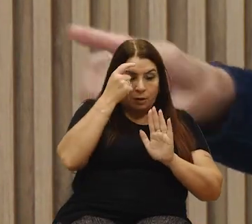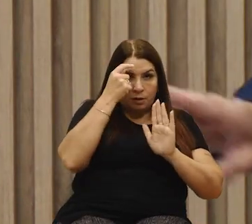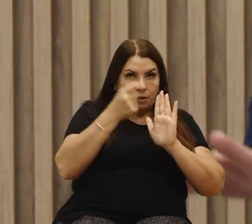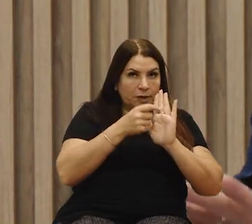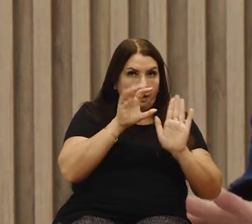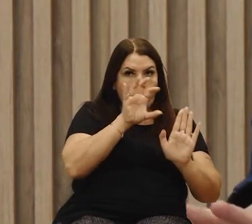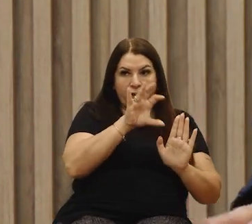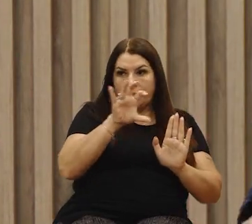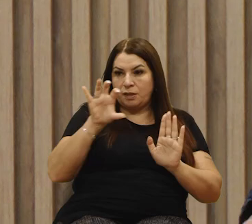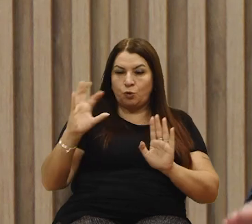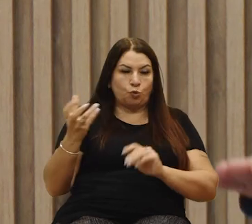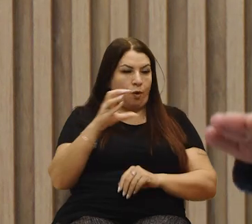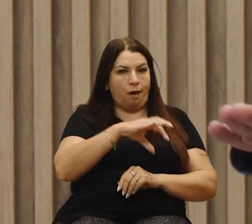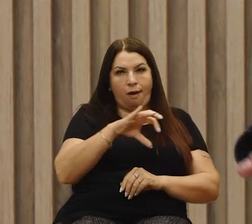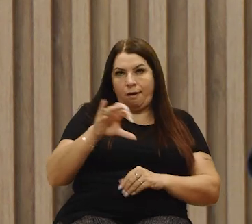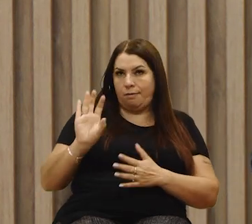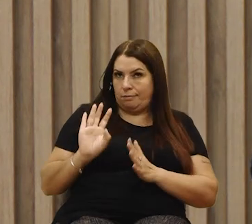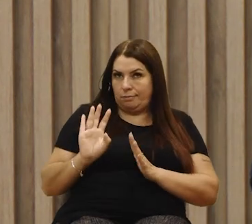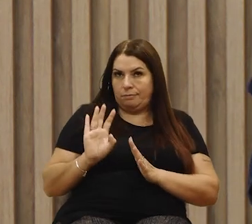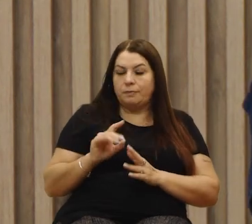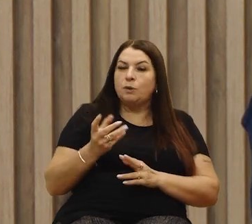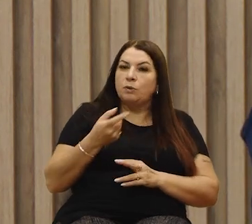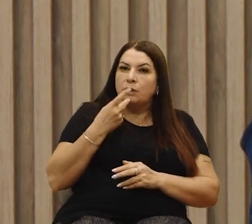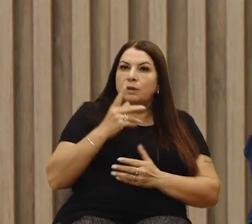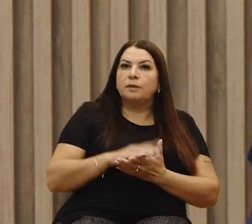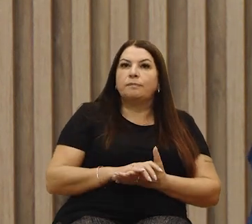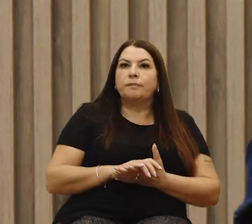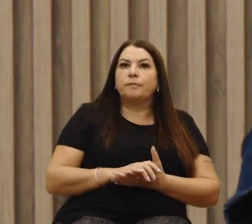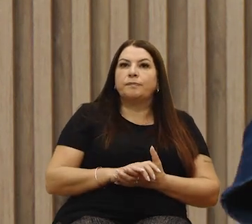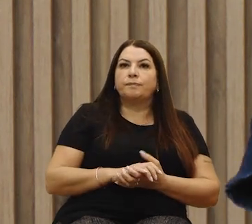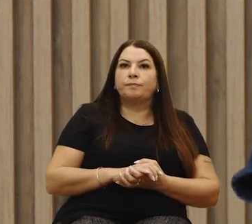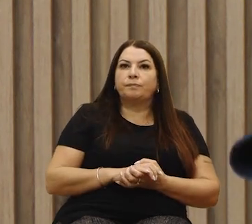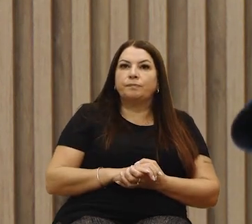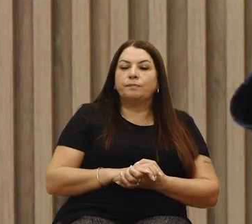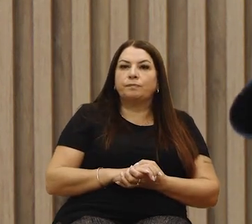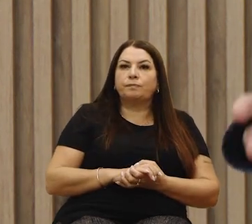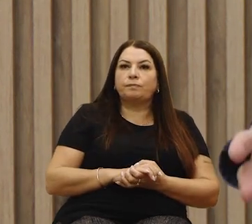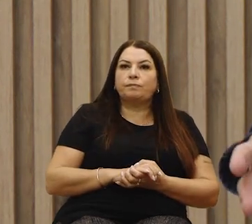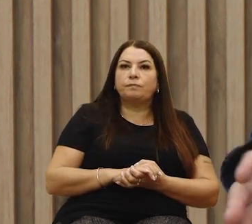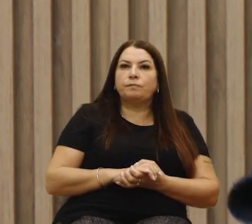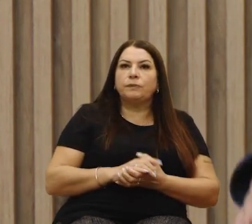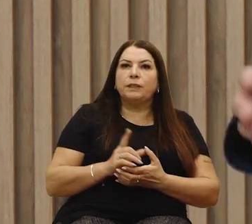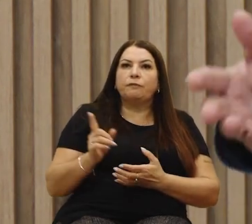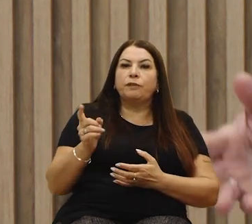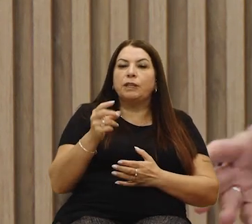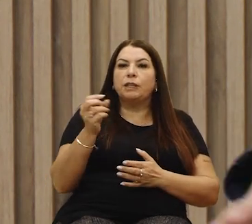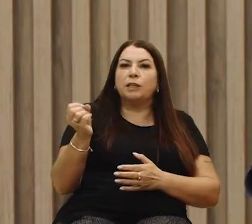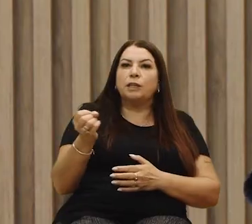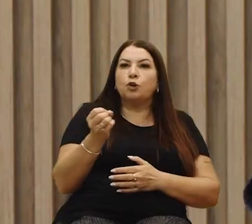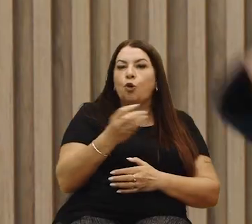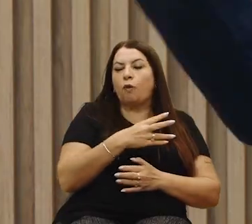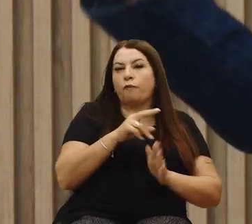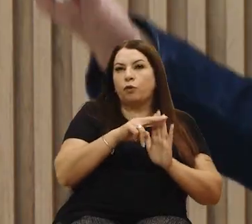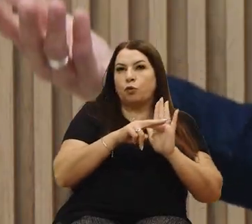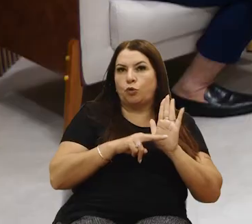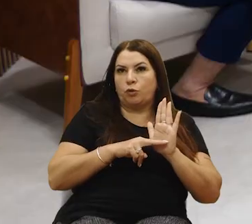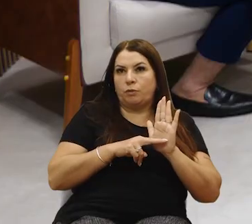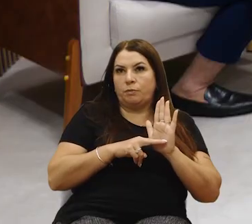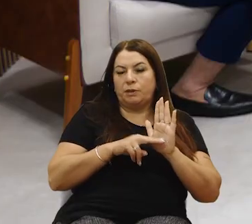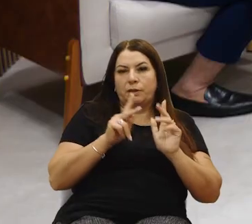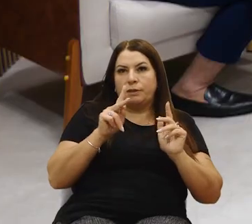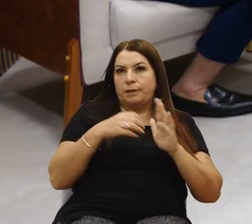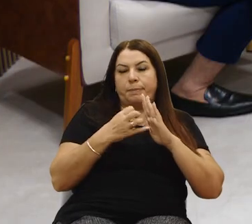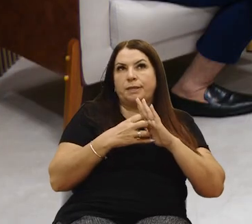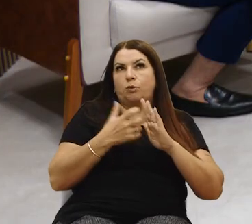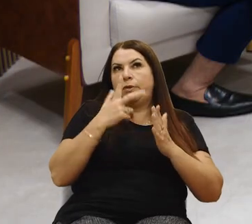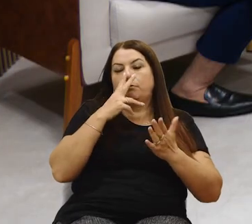afetando todas as áreas. Então, eu queria que tu nos dissesse assim, vem essa norma, tu mesmo disse que as empresas não vão ser